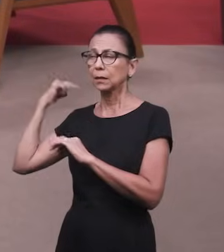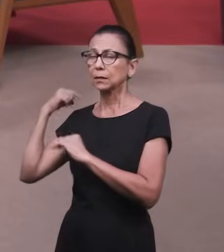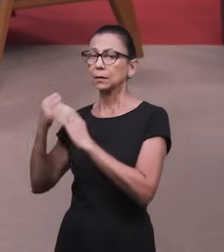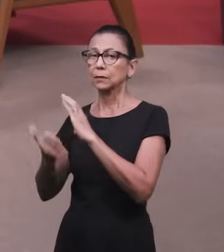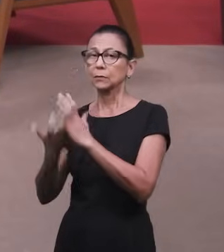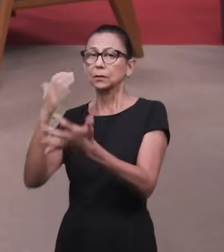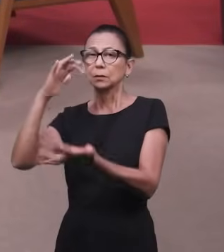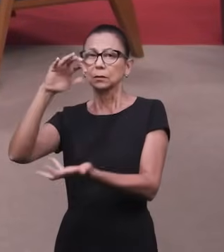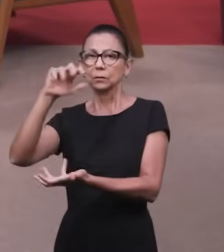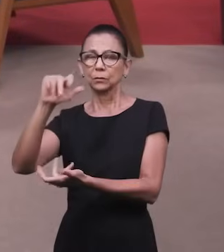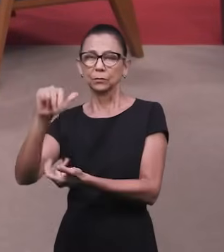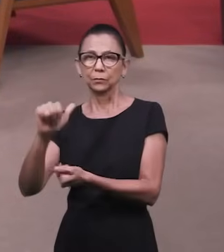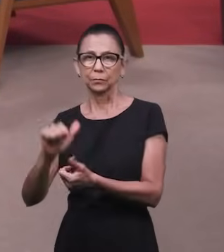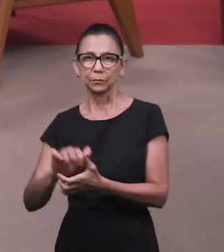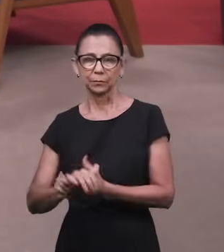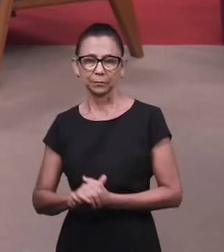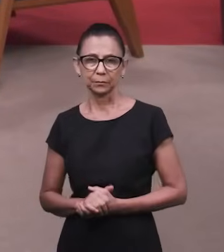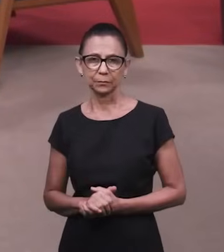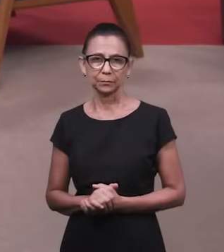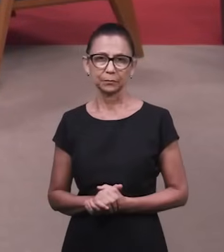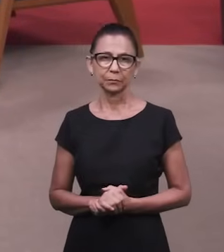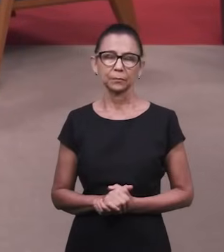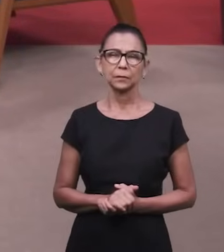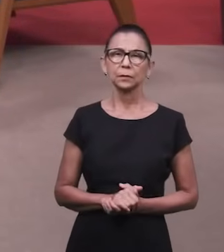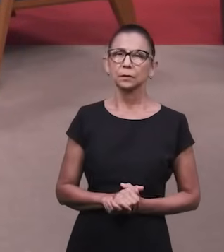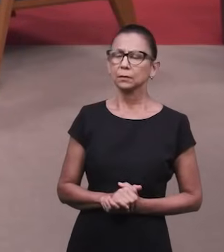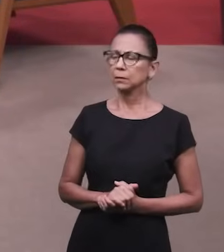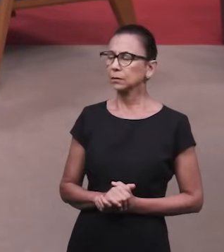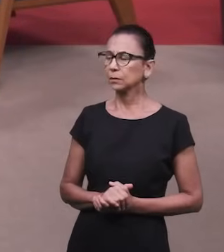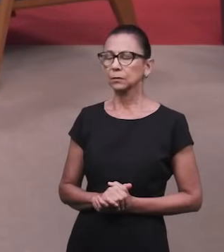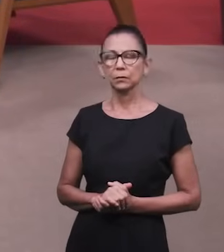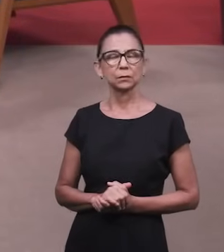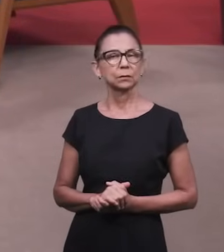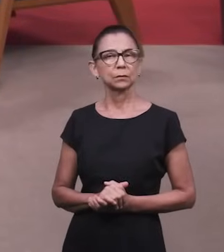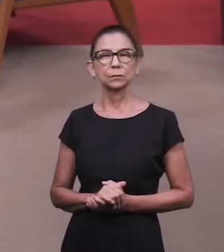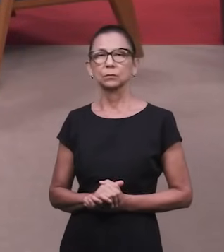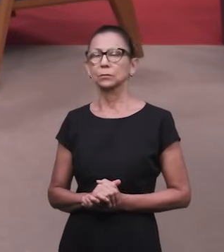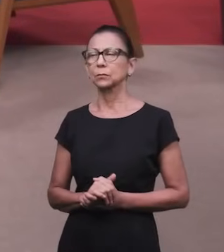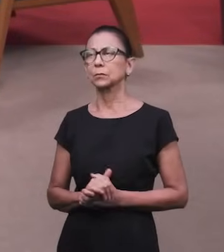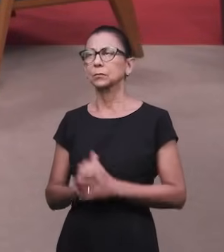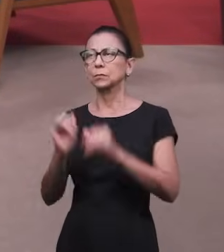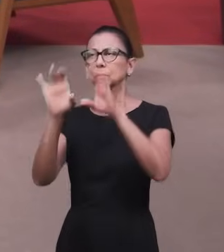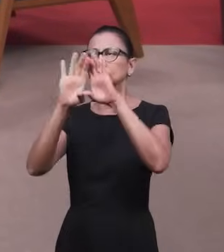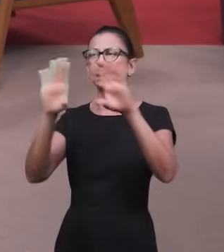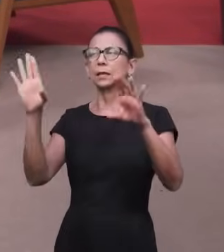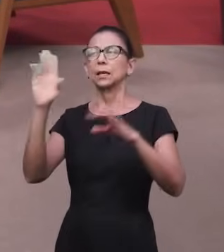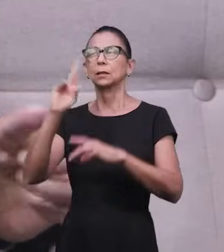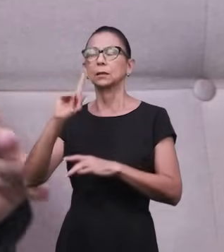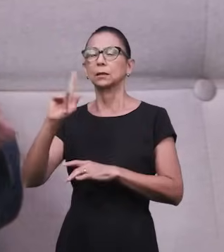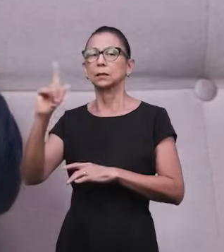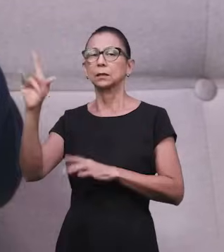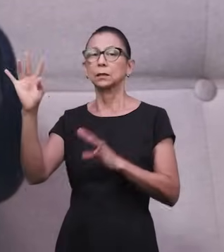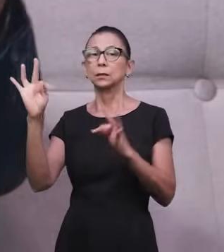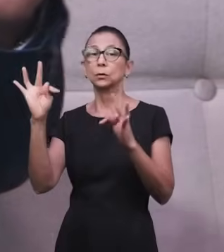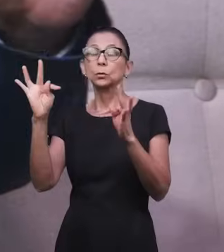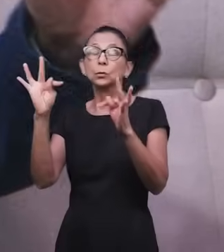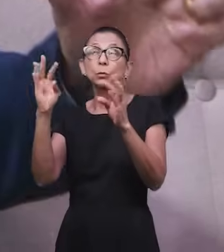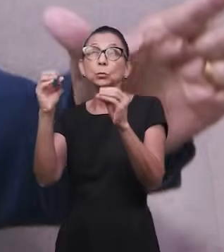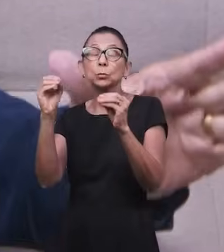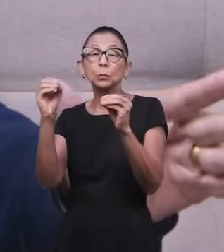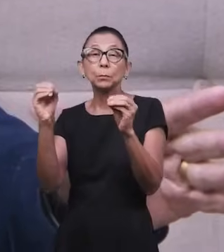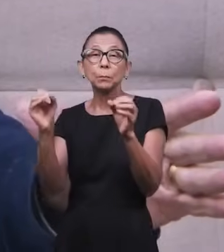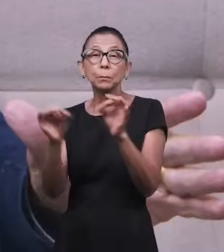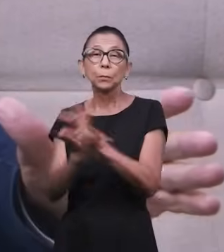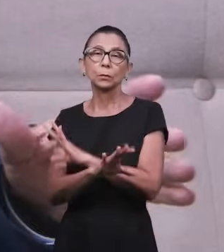seminários, que tudo já está decidido na eternidade. Nada está sendo de